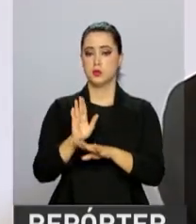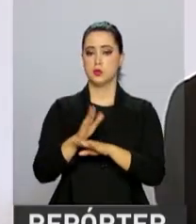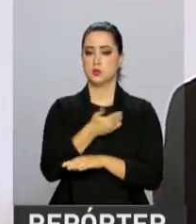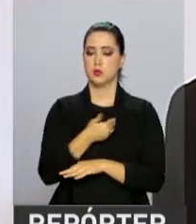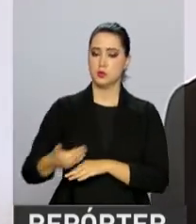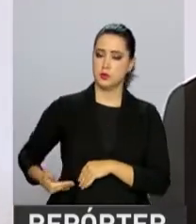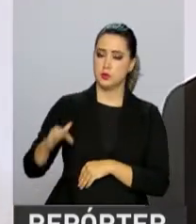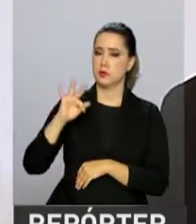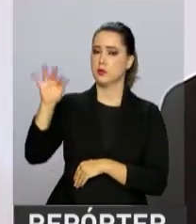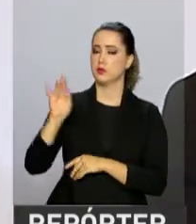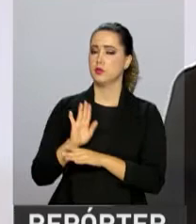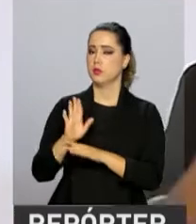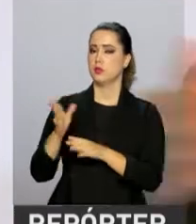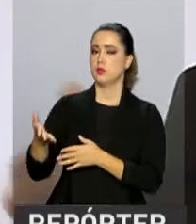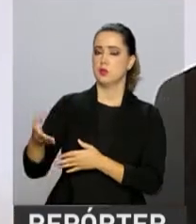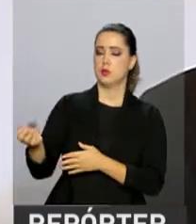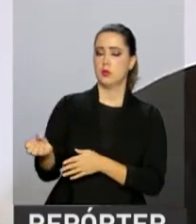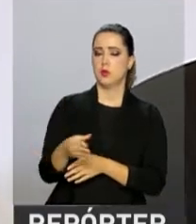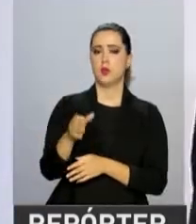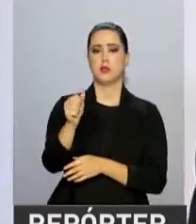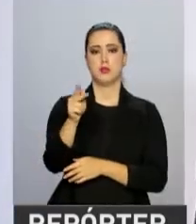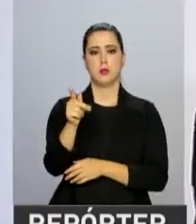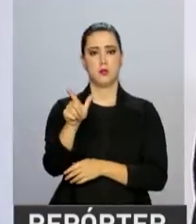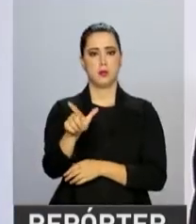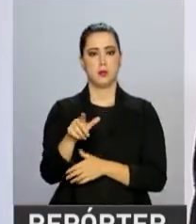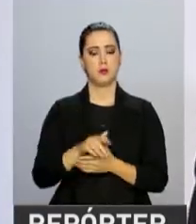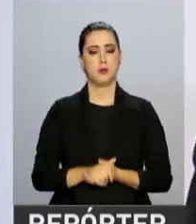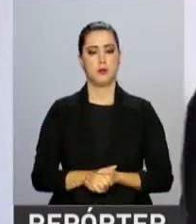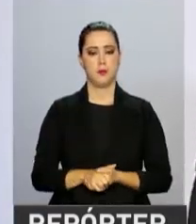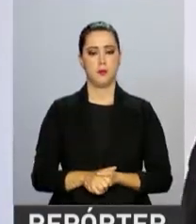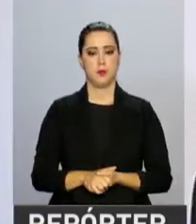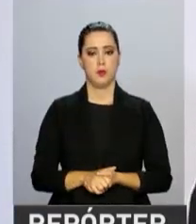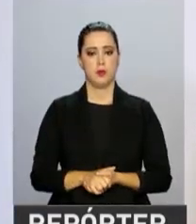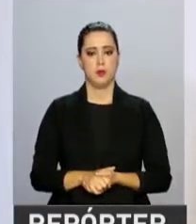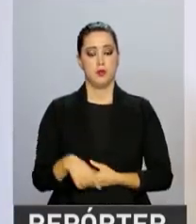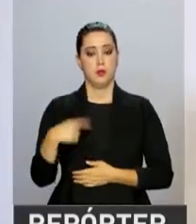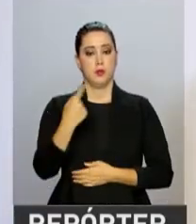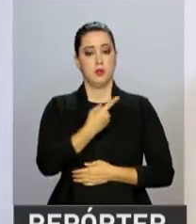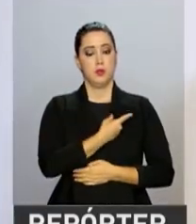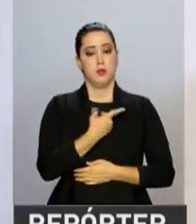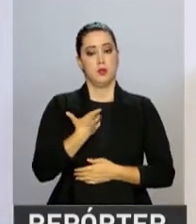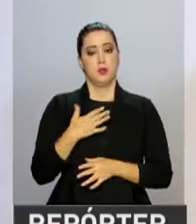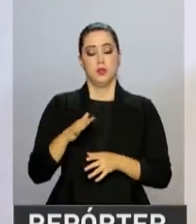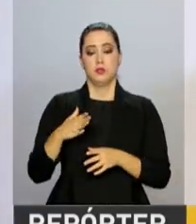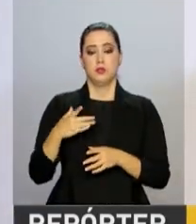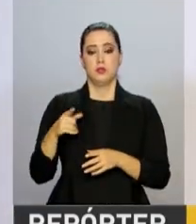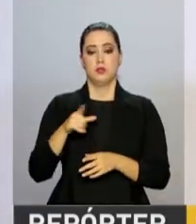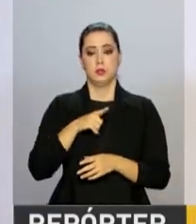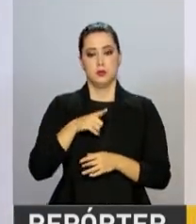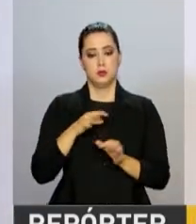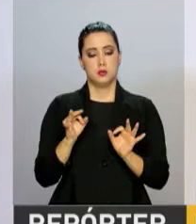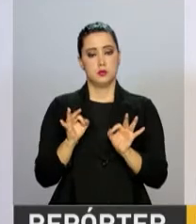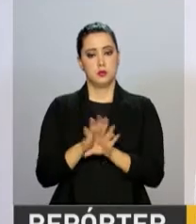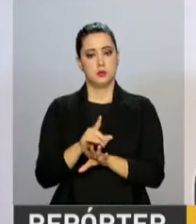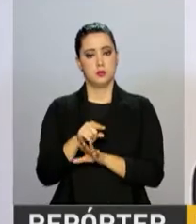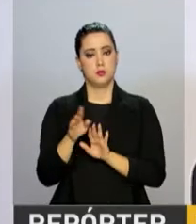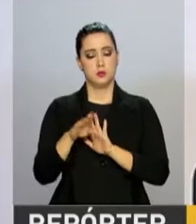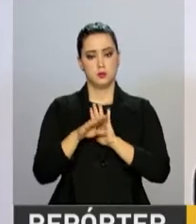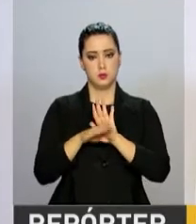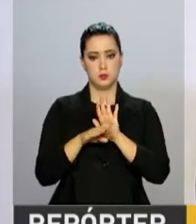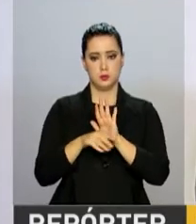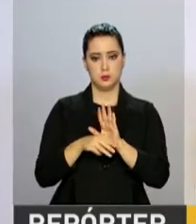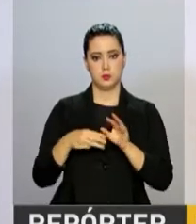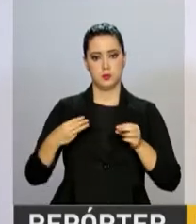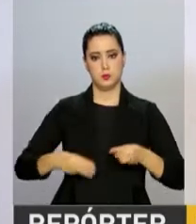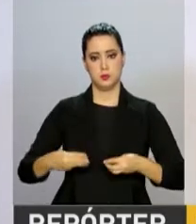governo aos arranjos produtivos locais nós concluiremos um programa do ministério até o final deste ano já